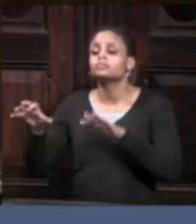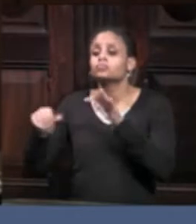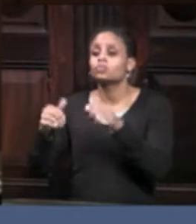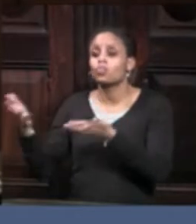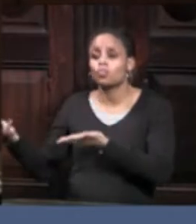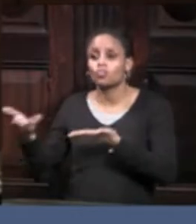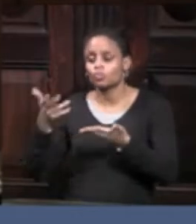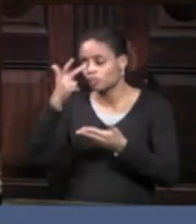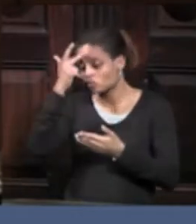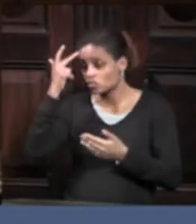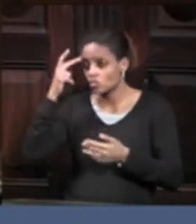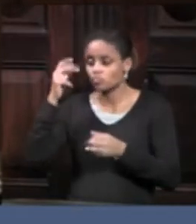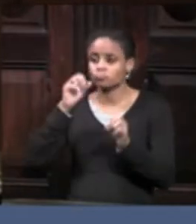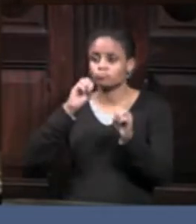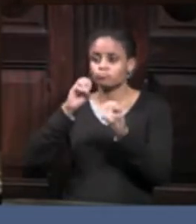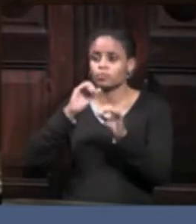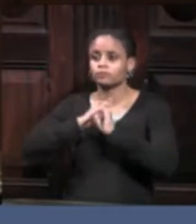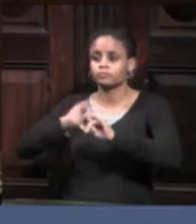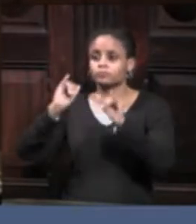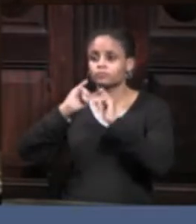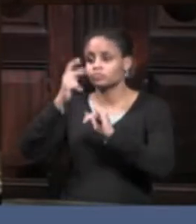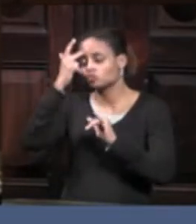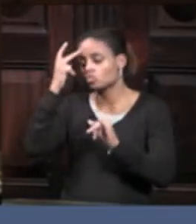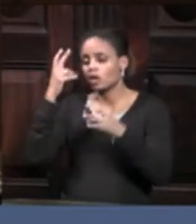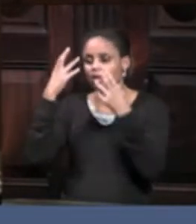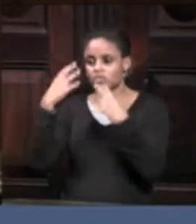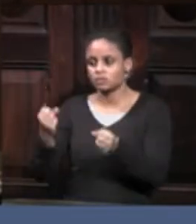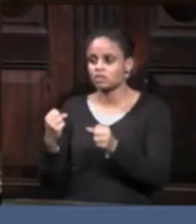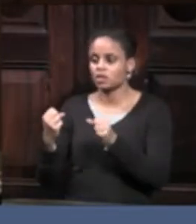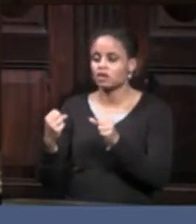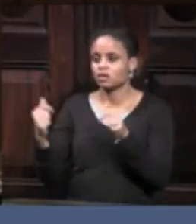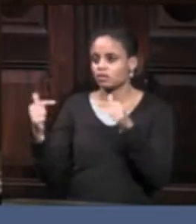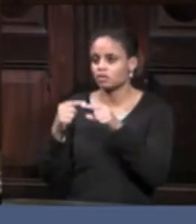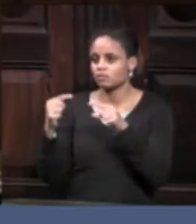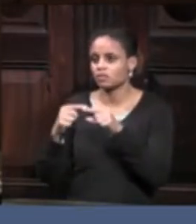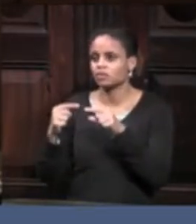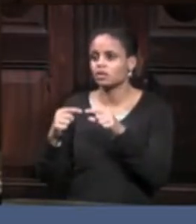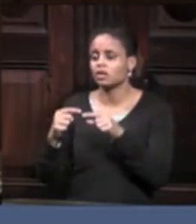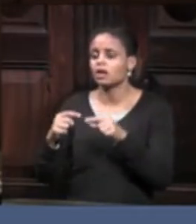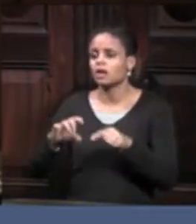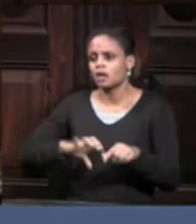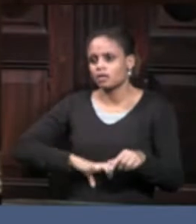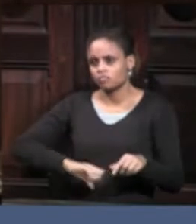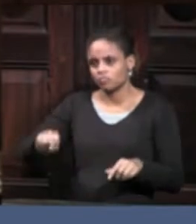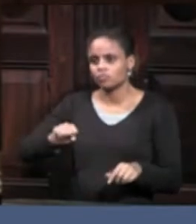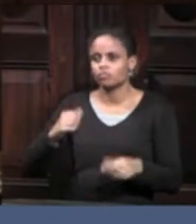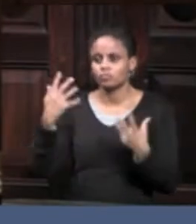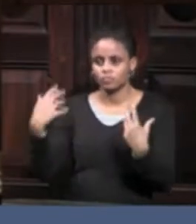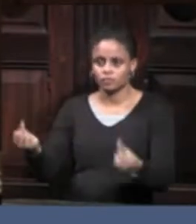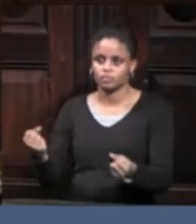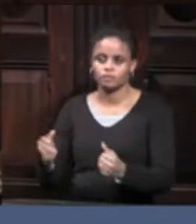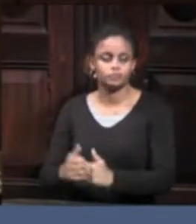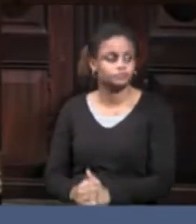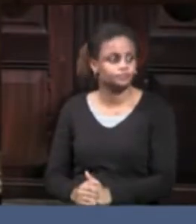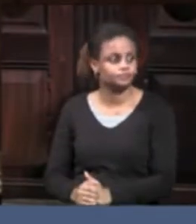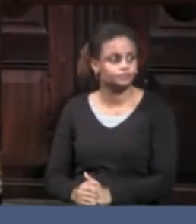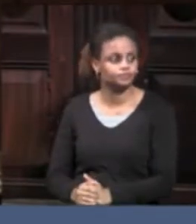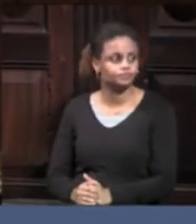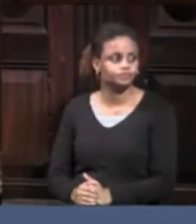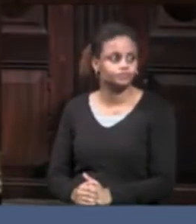infelizmente nos parece, em sua maioria, não acreditar que a vida começa no ventre. Um erro